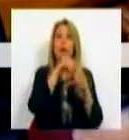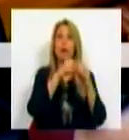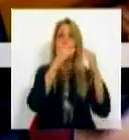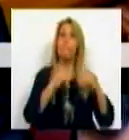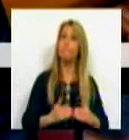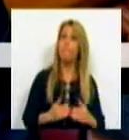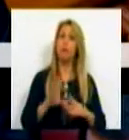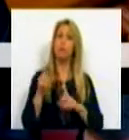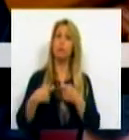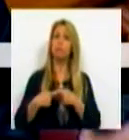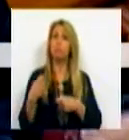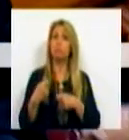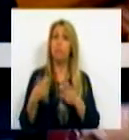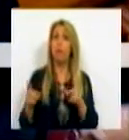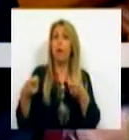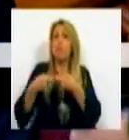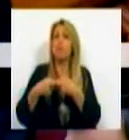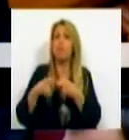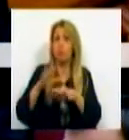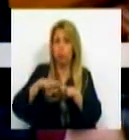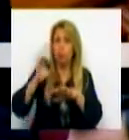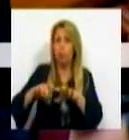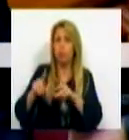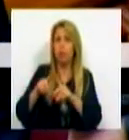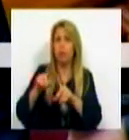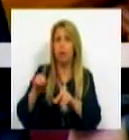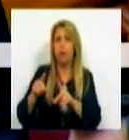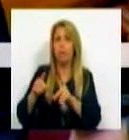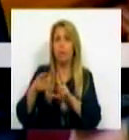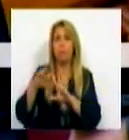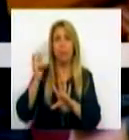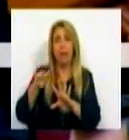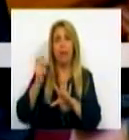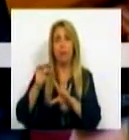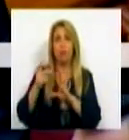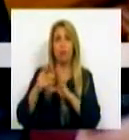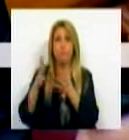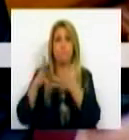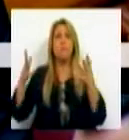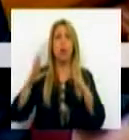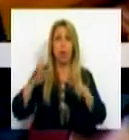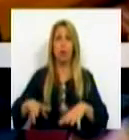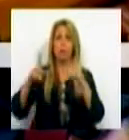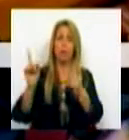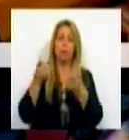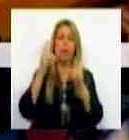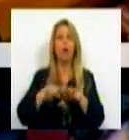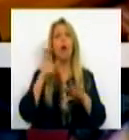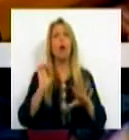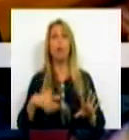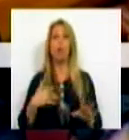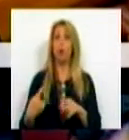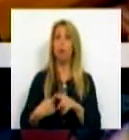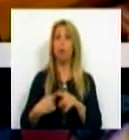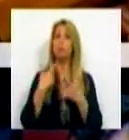de maior crescimento. Quanto às declarações de menor apreço pelas empresas portuguesas, eu vou-me